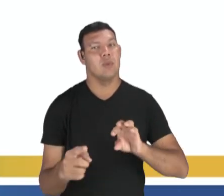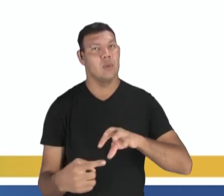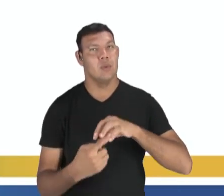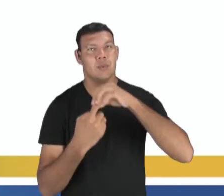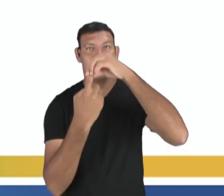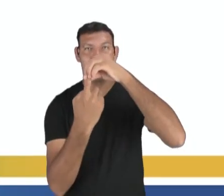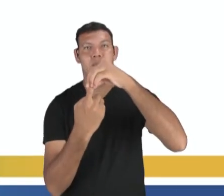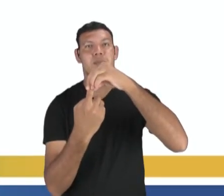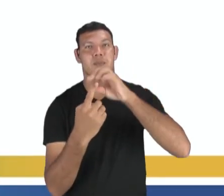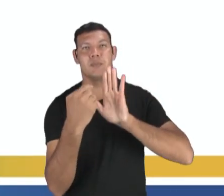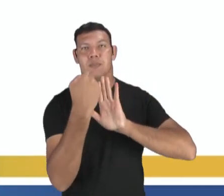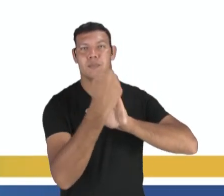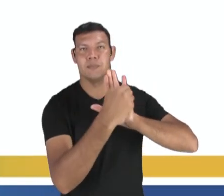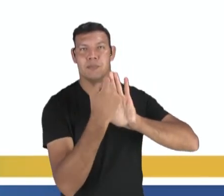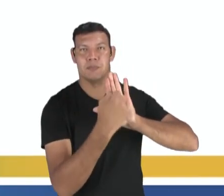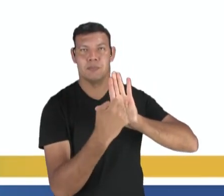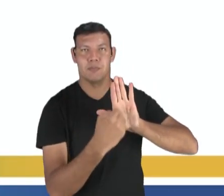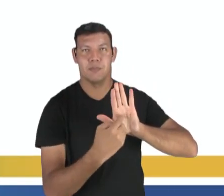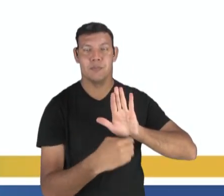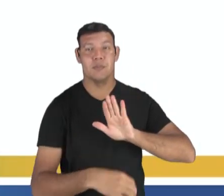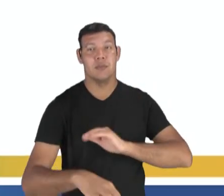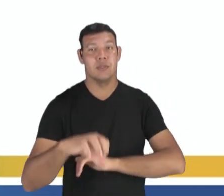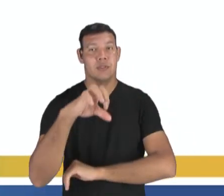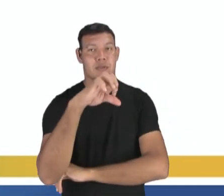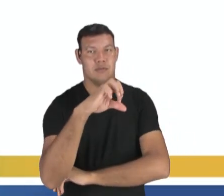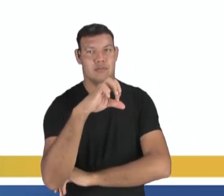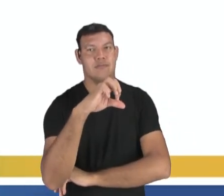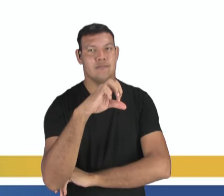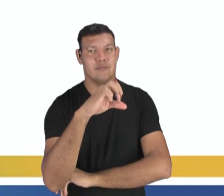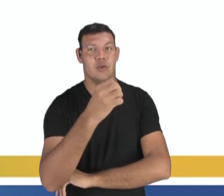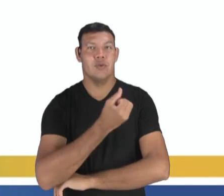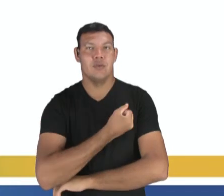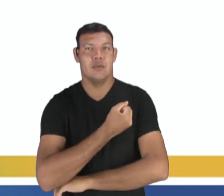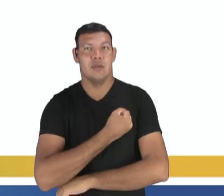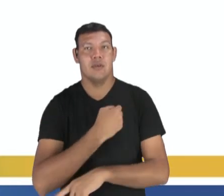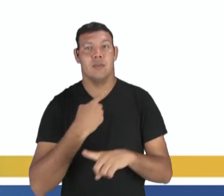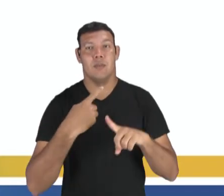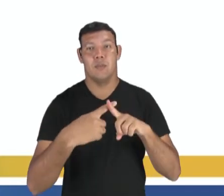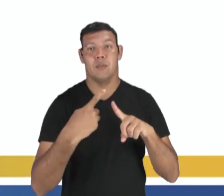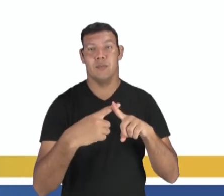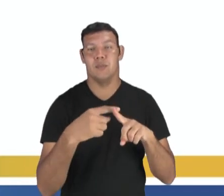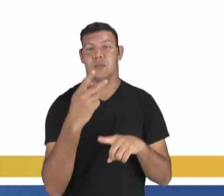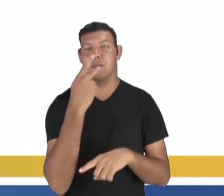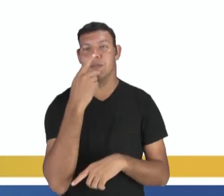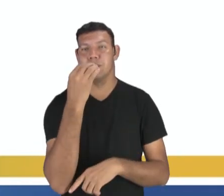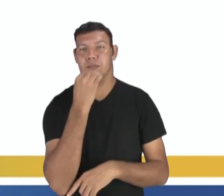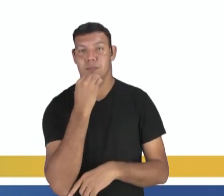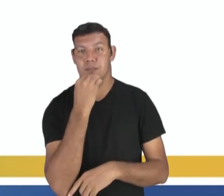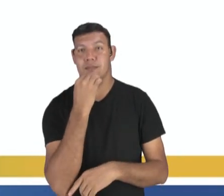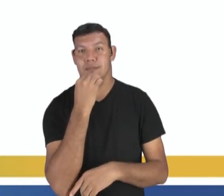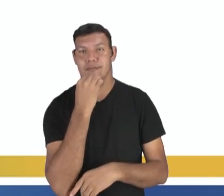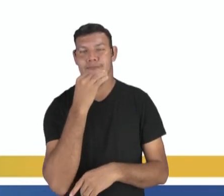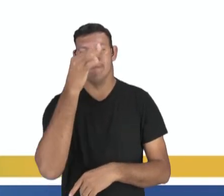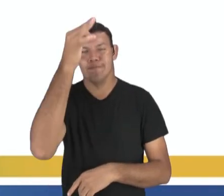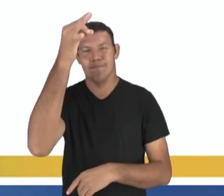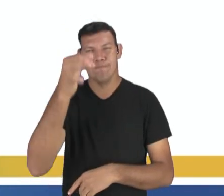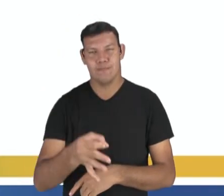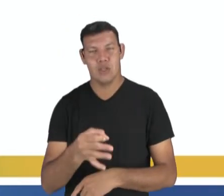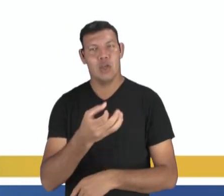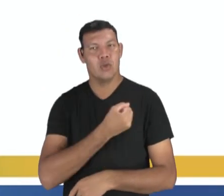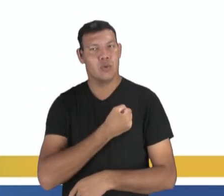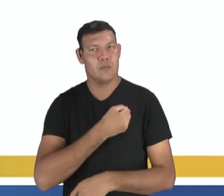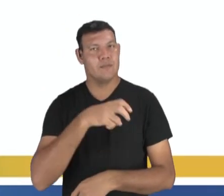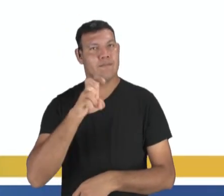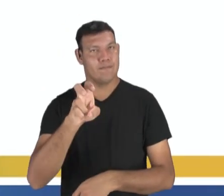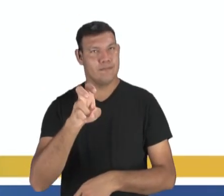uma única aposta com o nome dezenas porque a probabilidade de acertar a Quina no